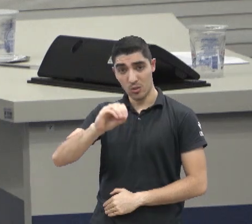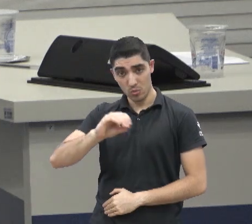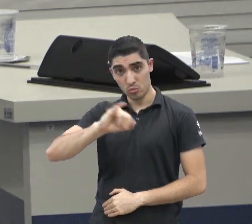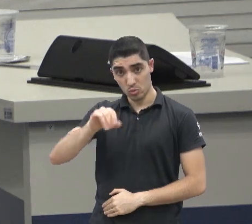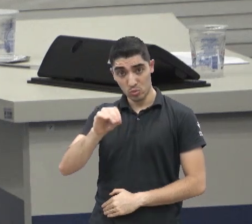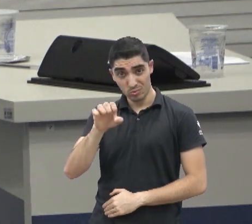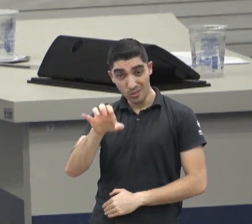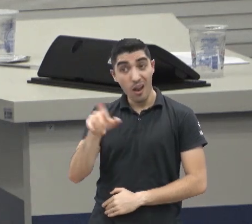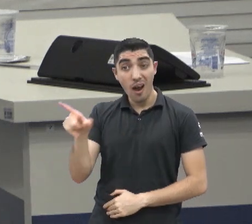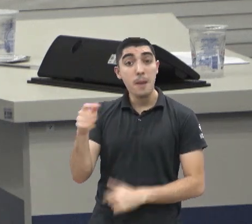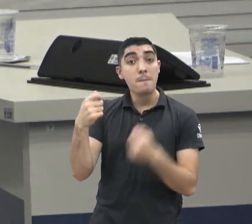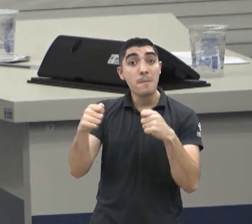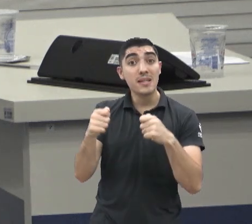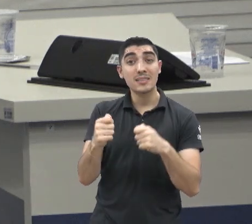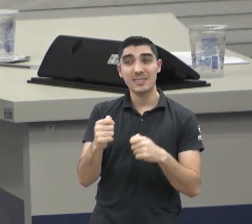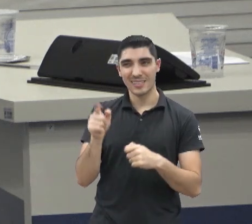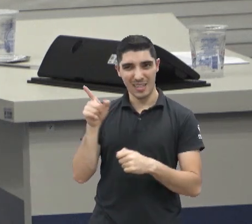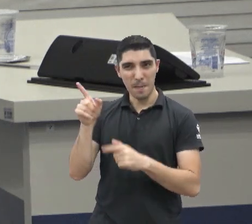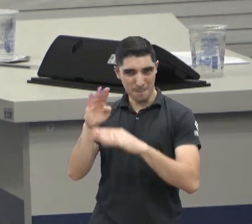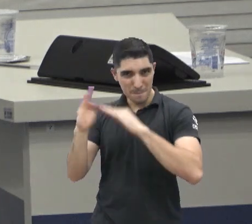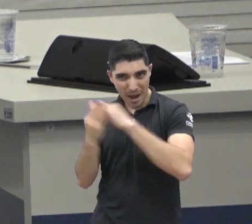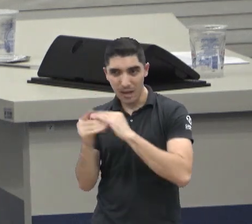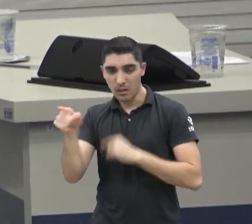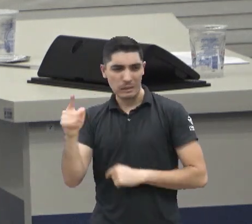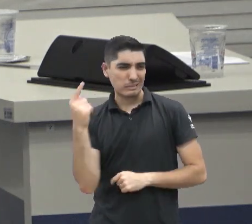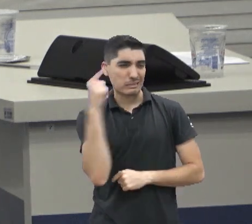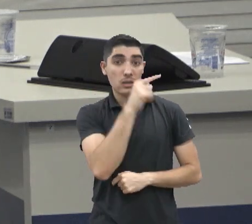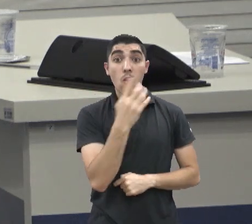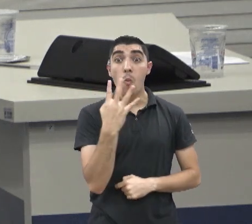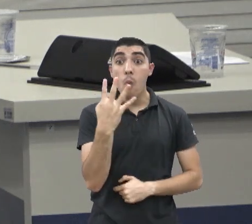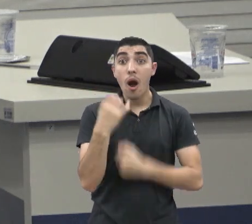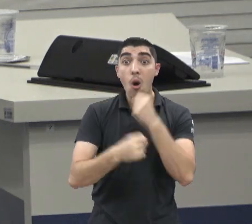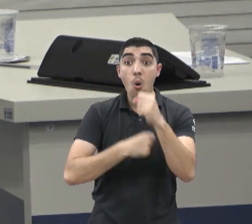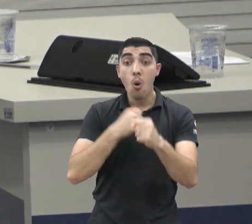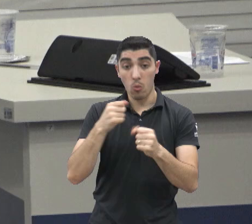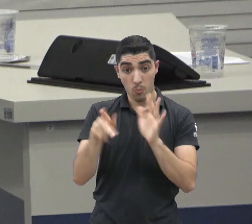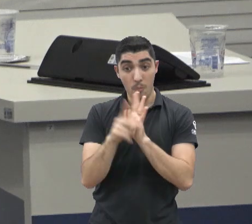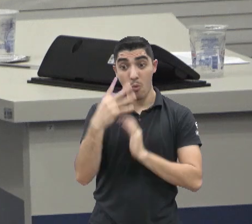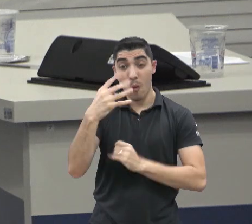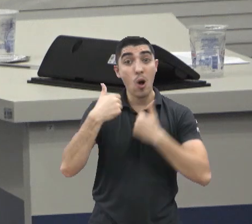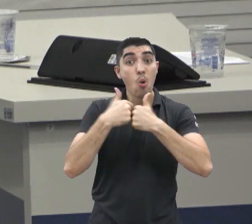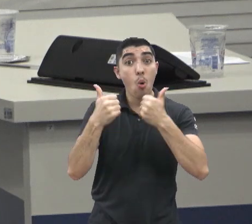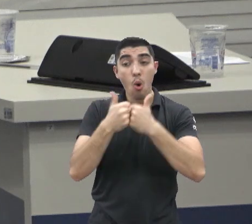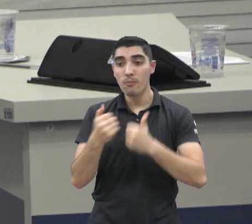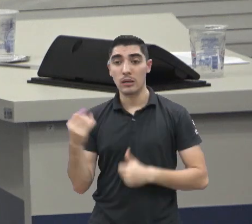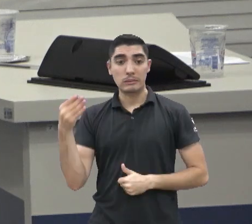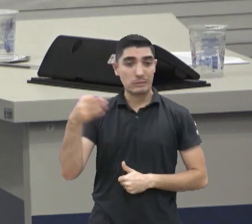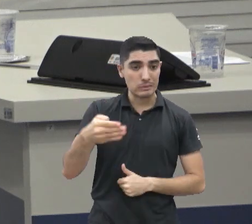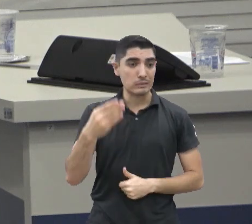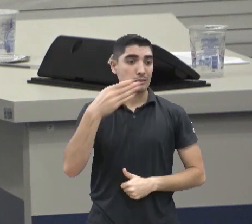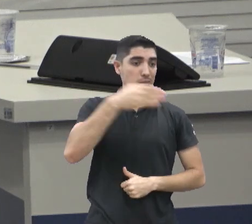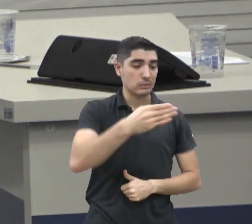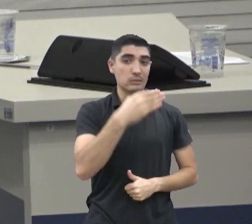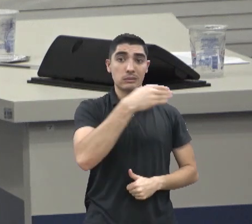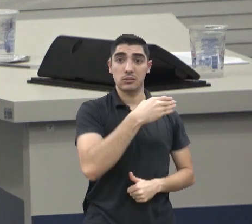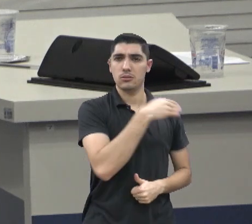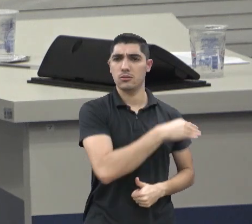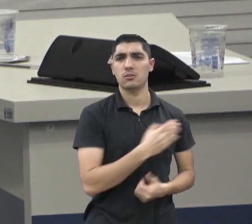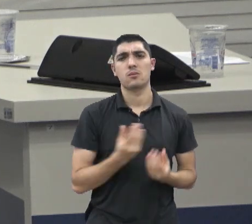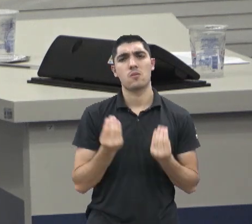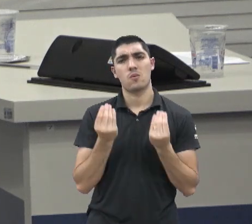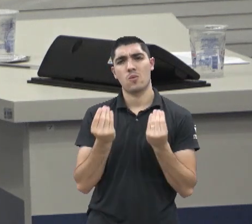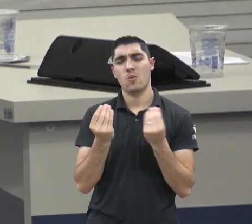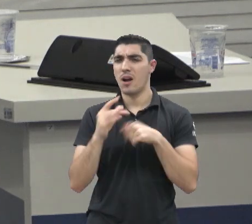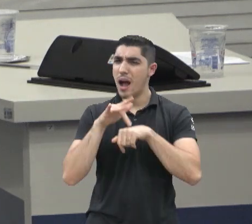uma vergonha esse transporte coletivo de São José dos Campos. É um absurdo esse adiamento por 2